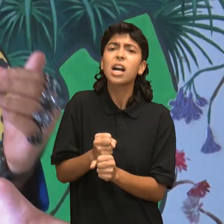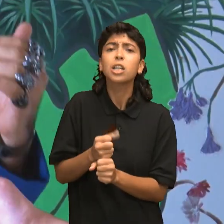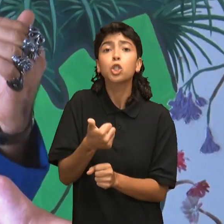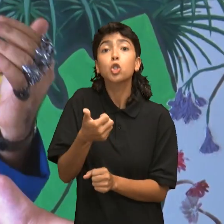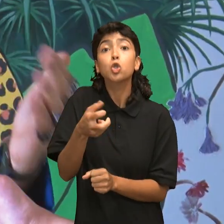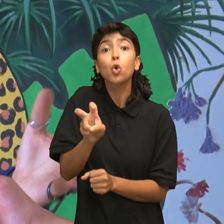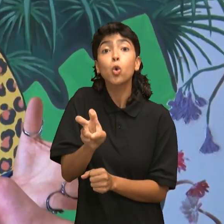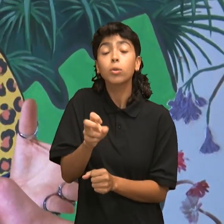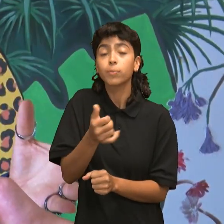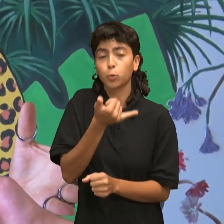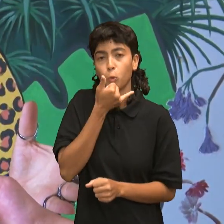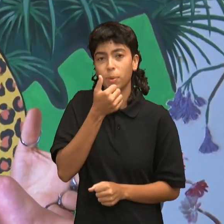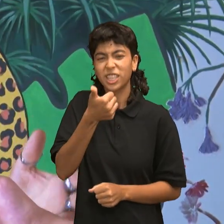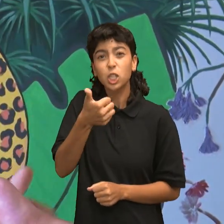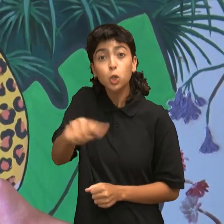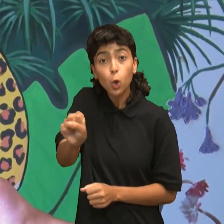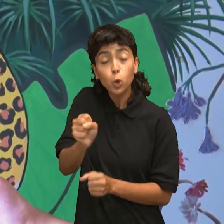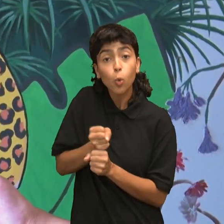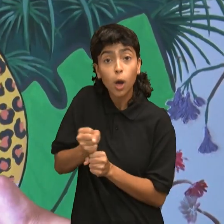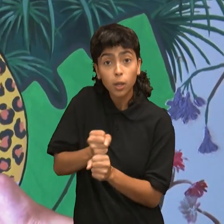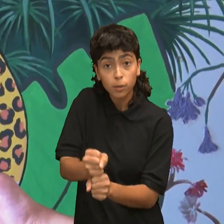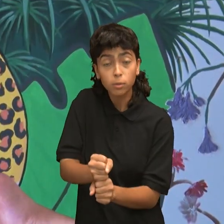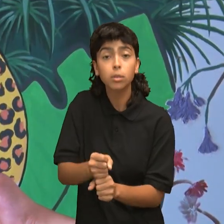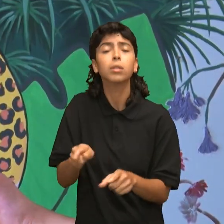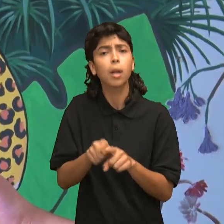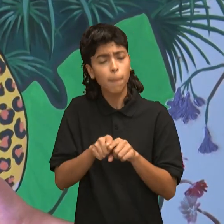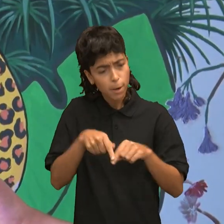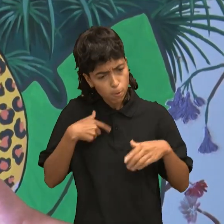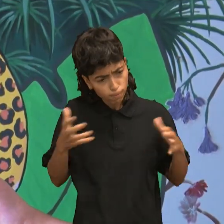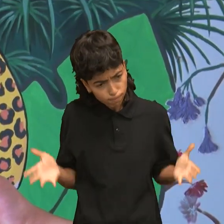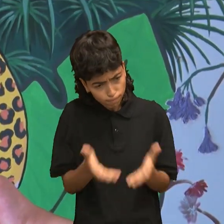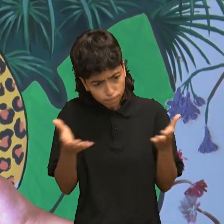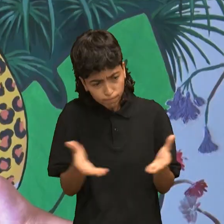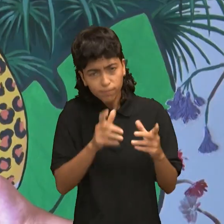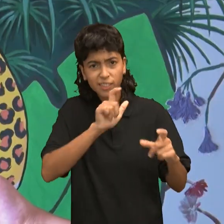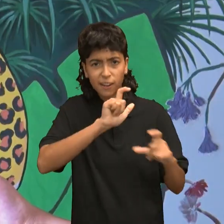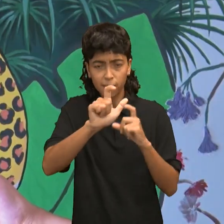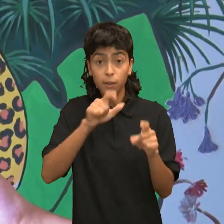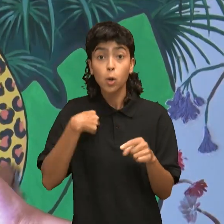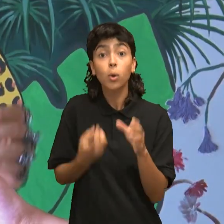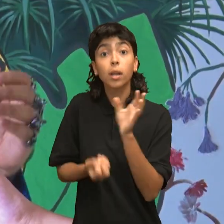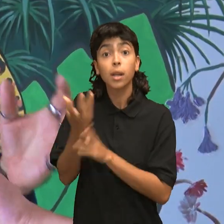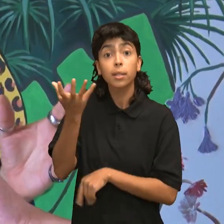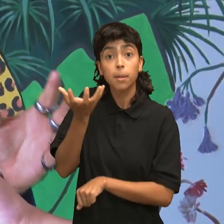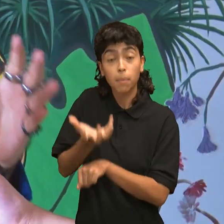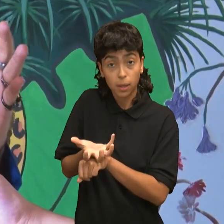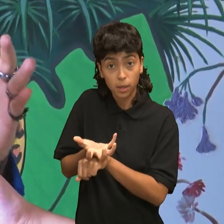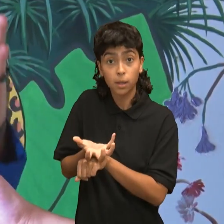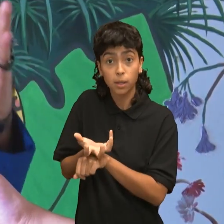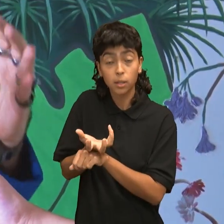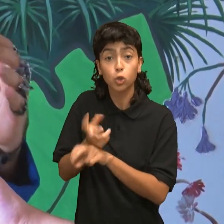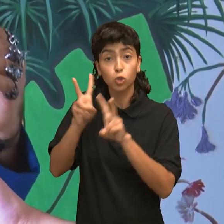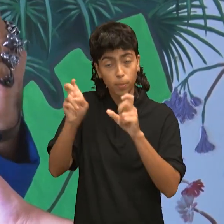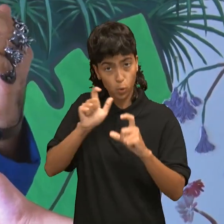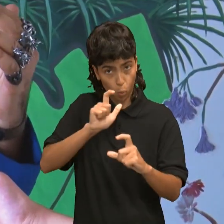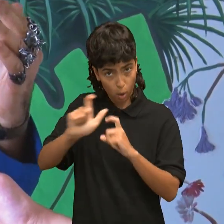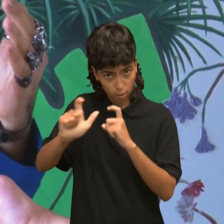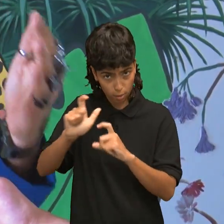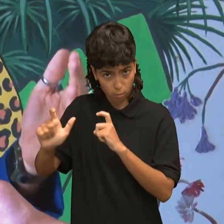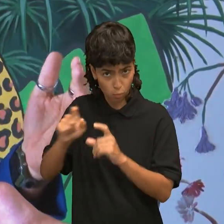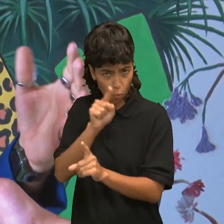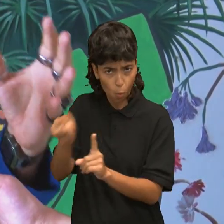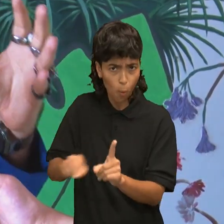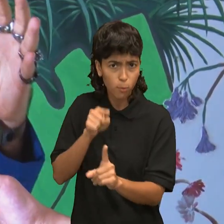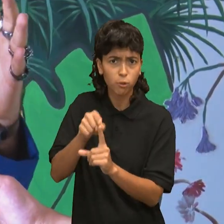incentivador das pesquisas na área de quadrinhos. Eu criei uma disciplina na FAV chamada História em Quadrinhos de Autor, que lança um olhar para